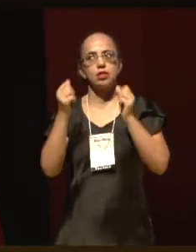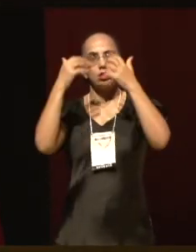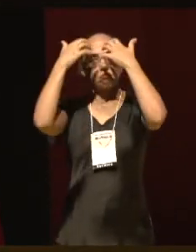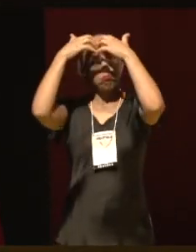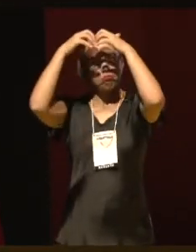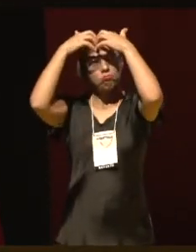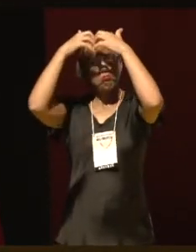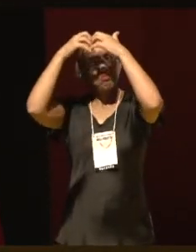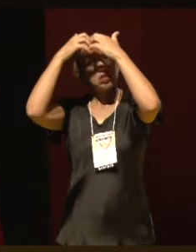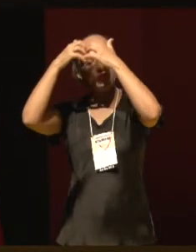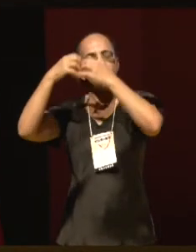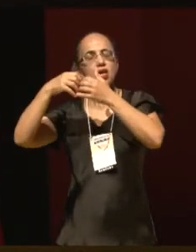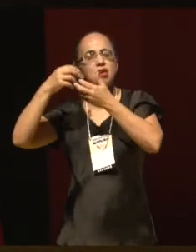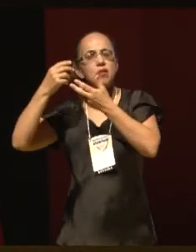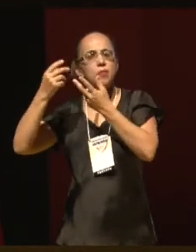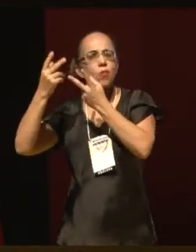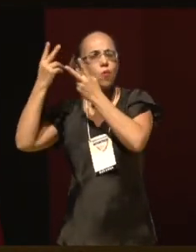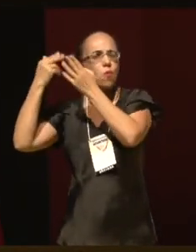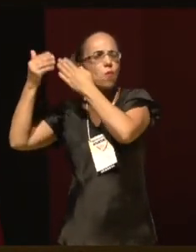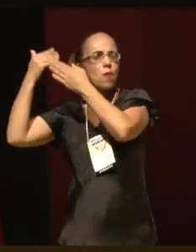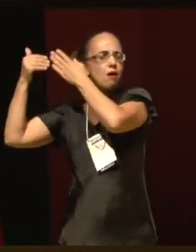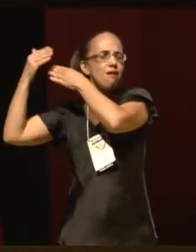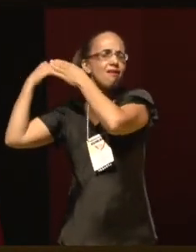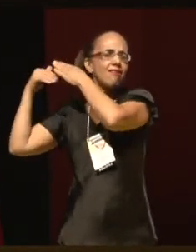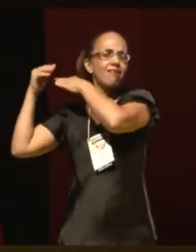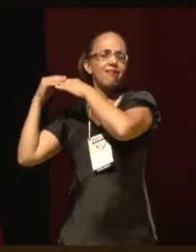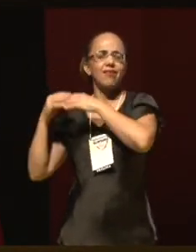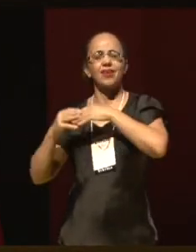primitivo, quando nós